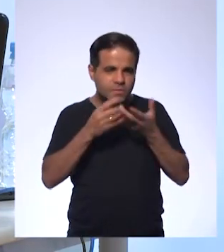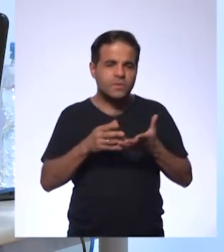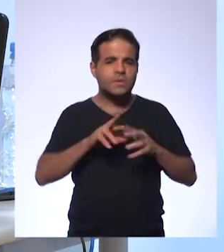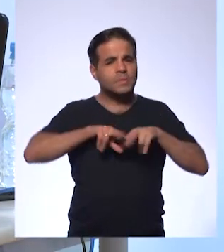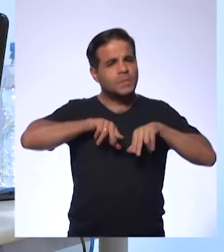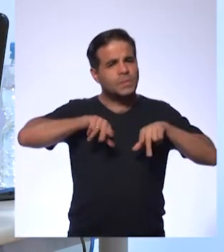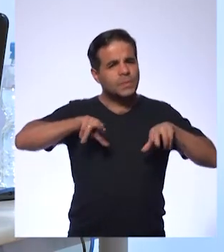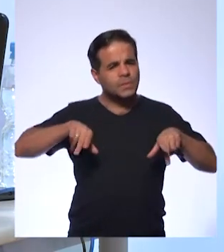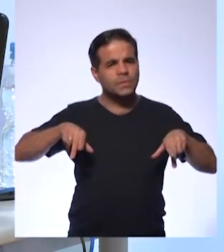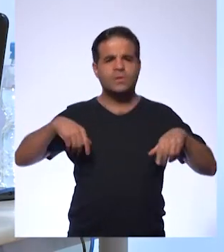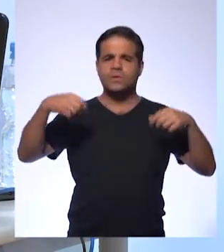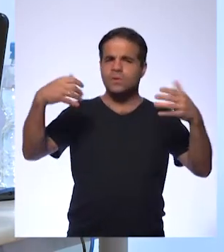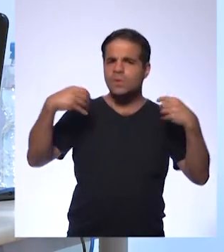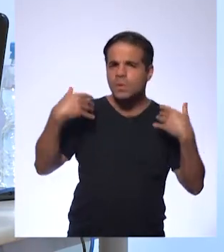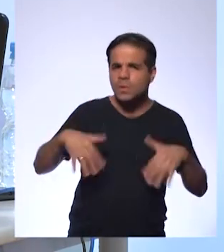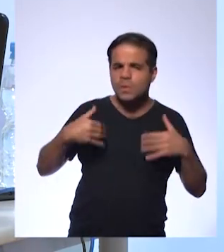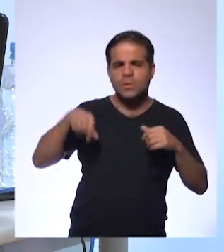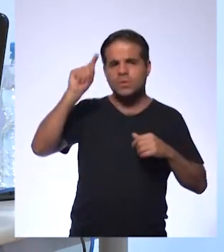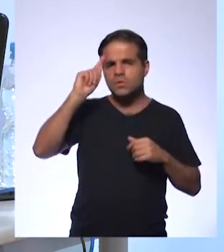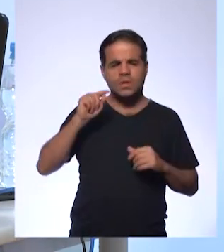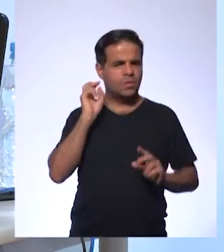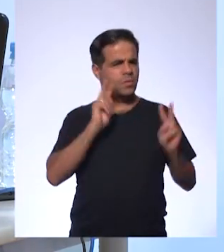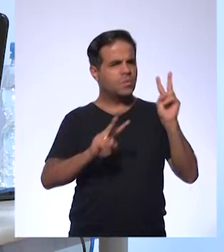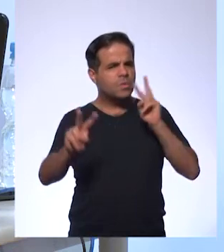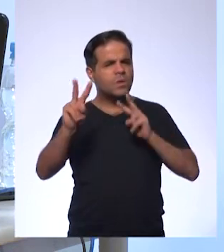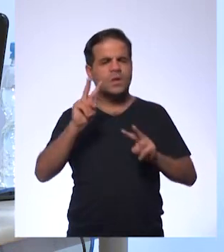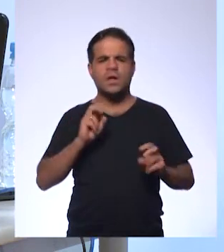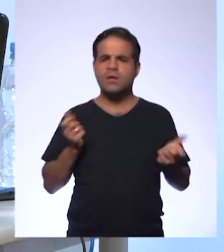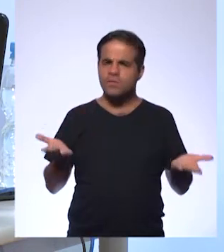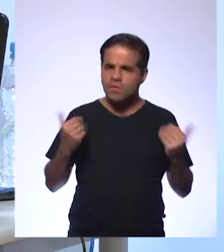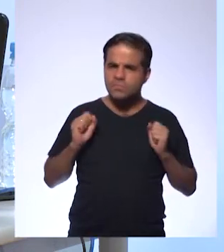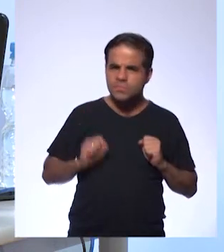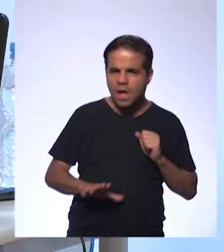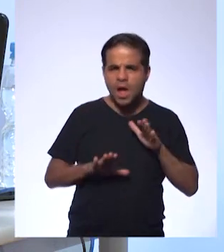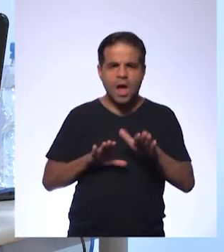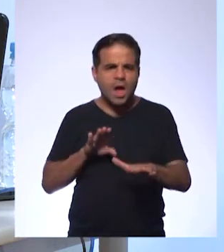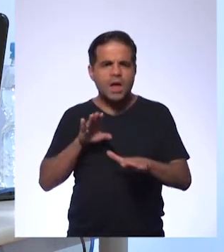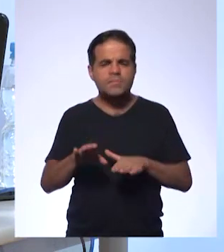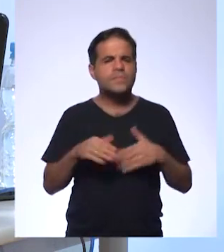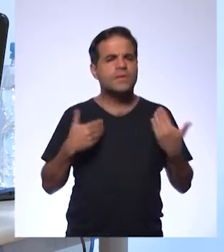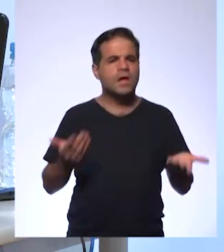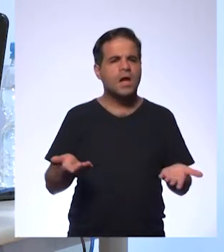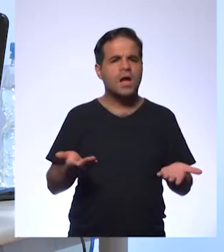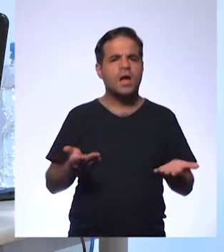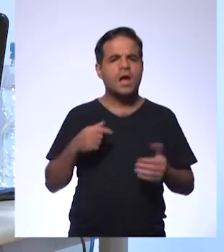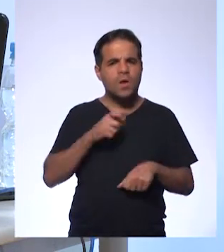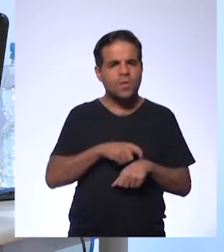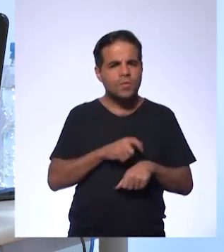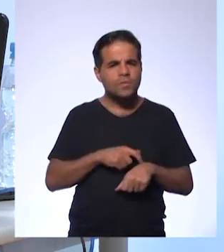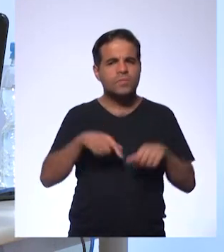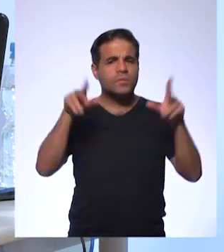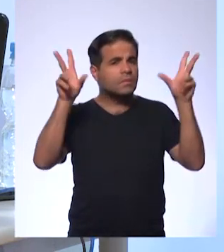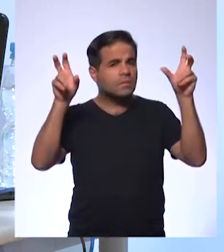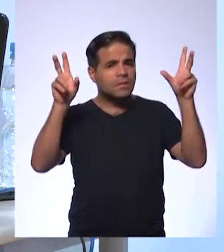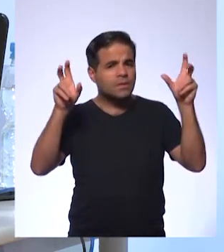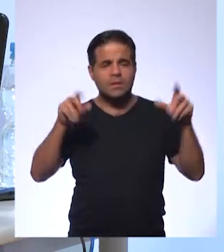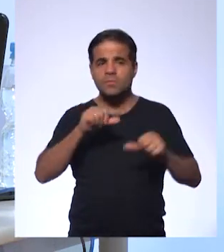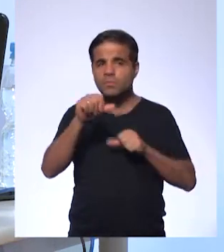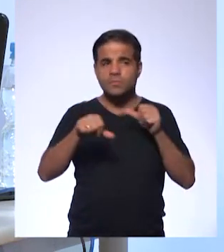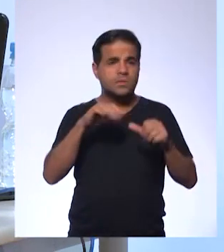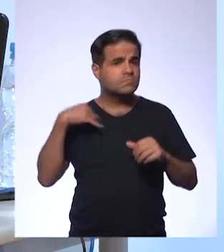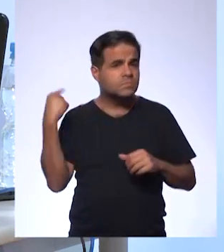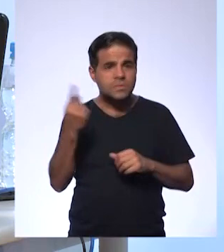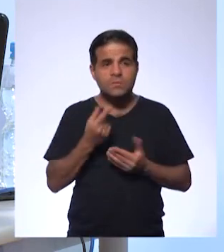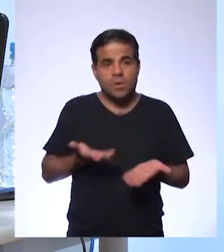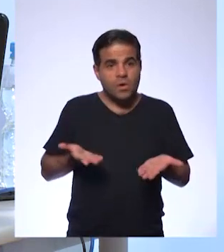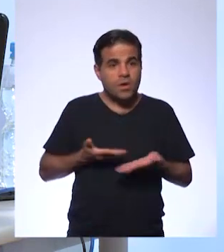quais eu não dominava. E aí eu olhei, gente, vamos caminhar para o tema de mudanças climáticas e